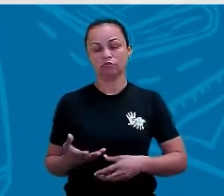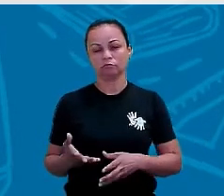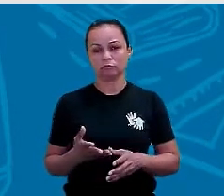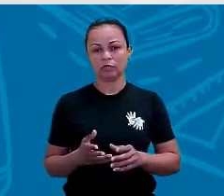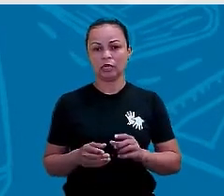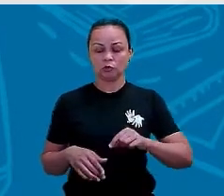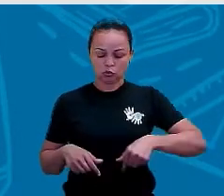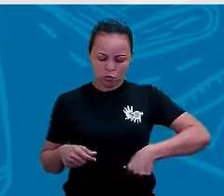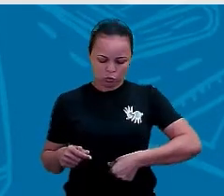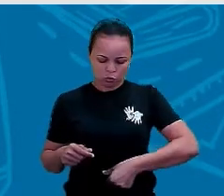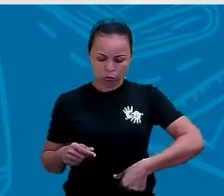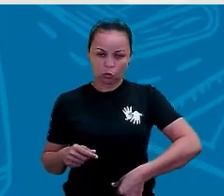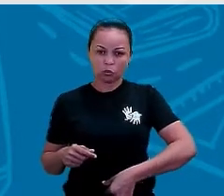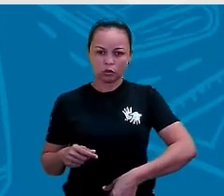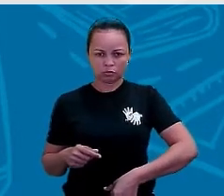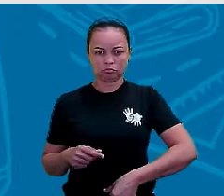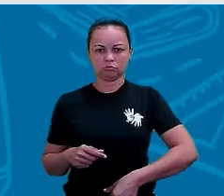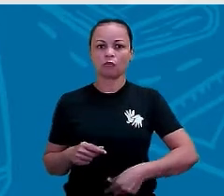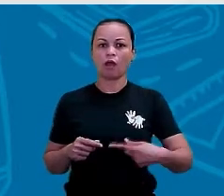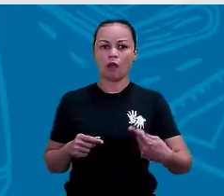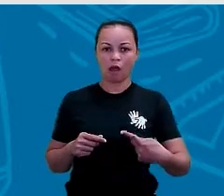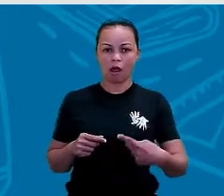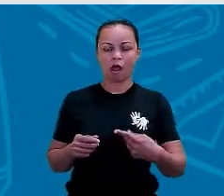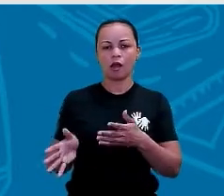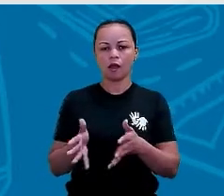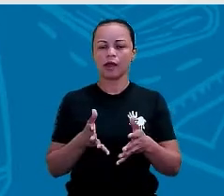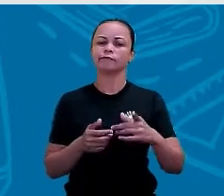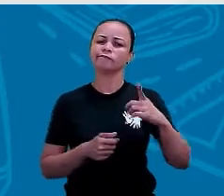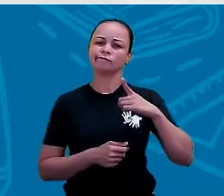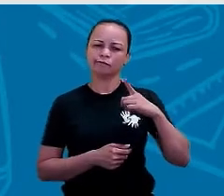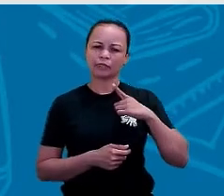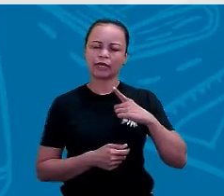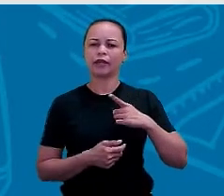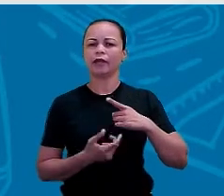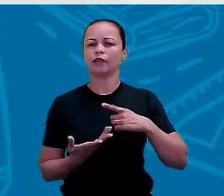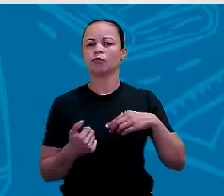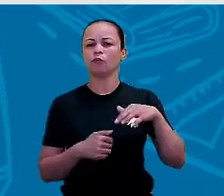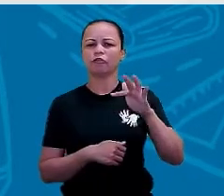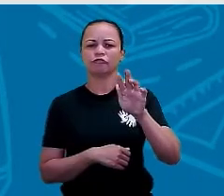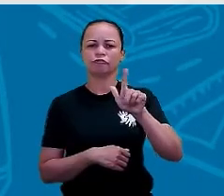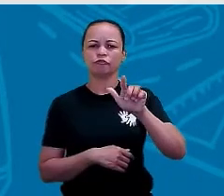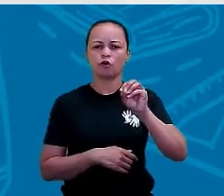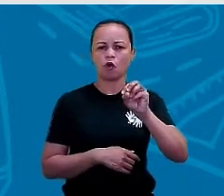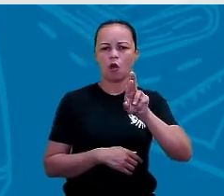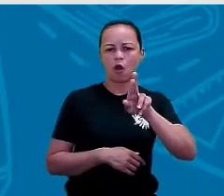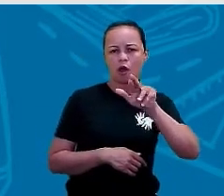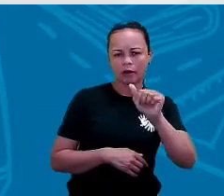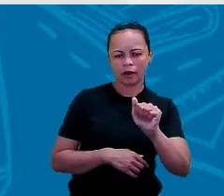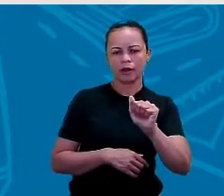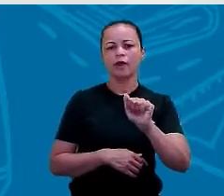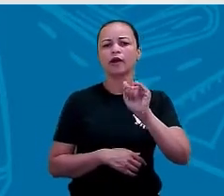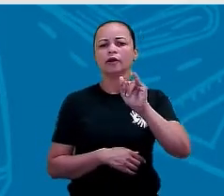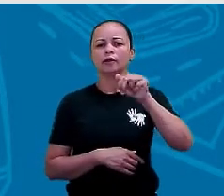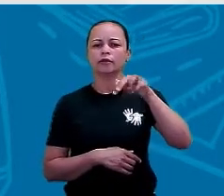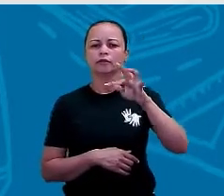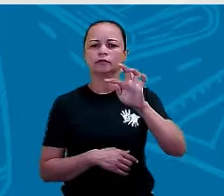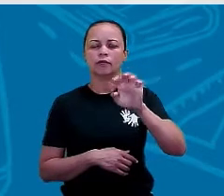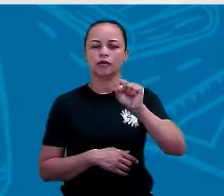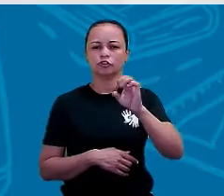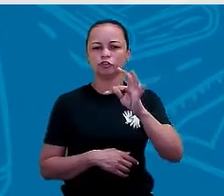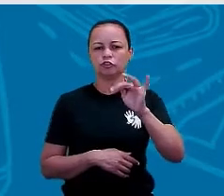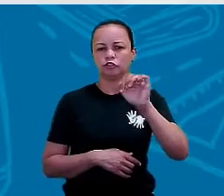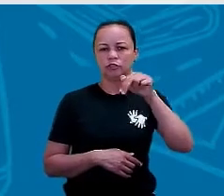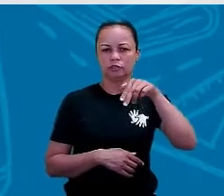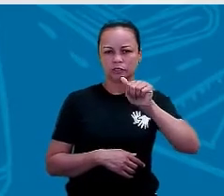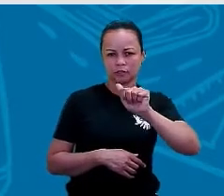no nosso intestino, vai existir uma flora intestinal, ou seja, uma flora, uma